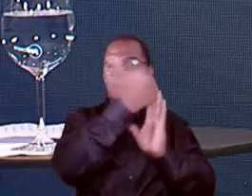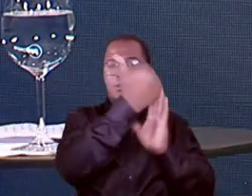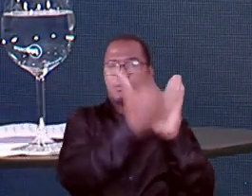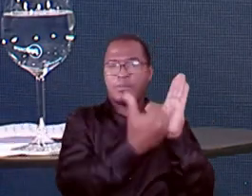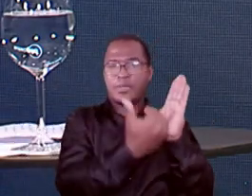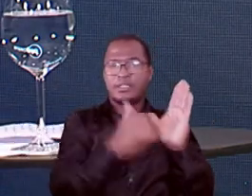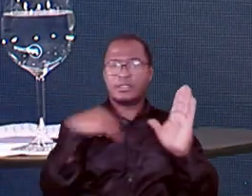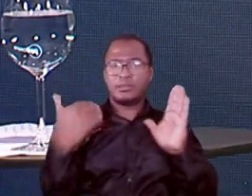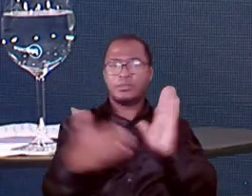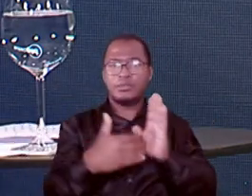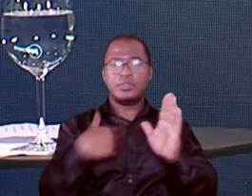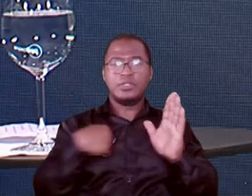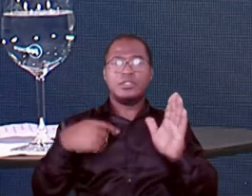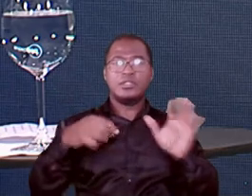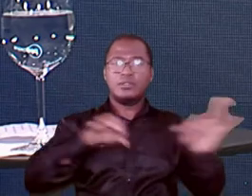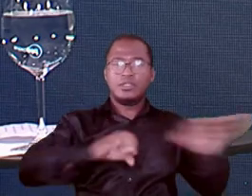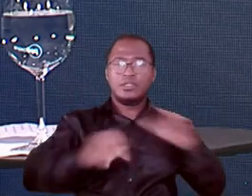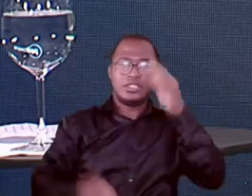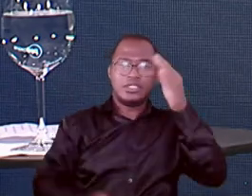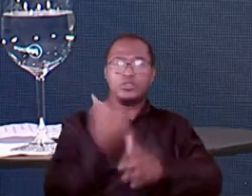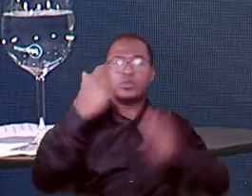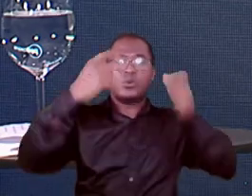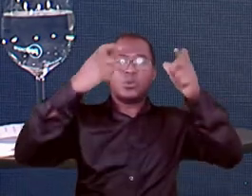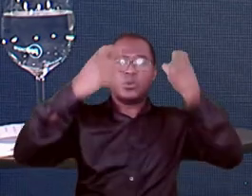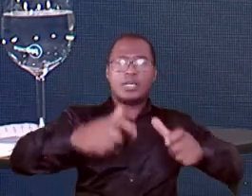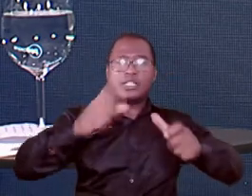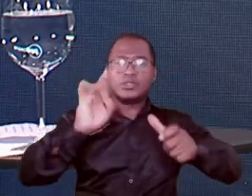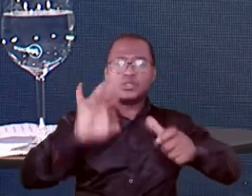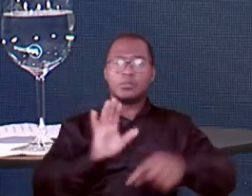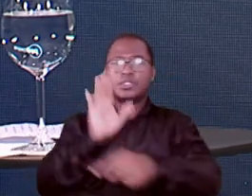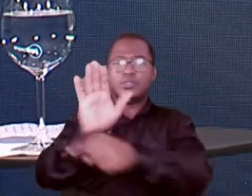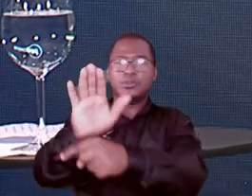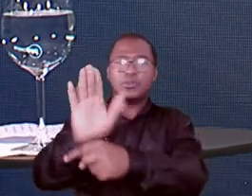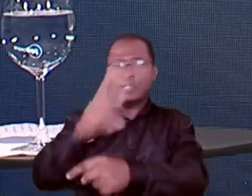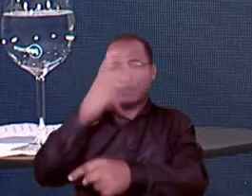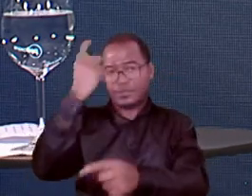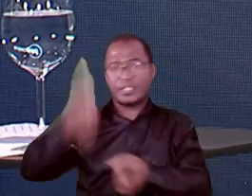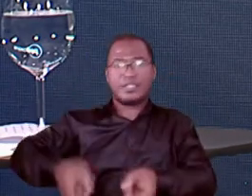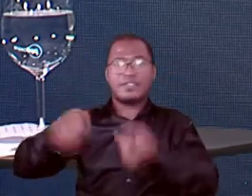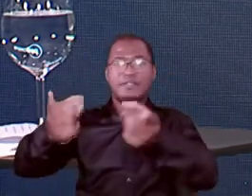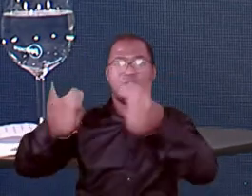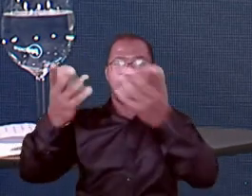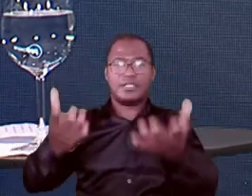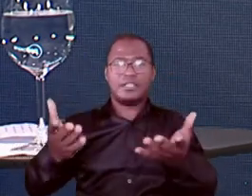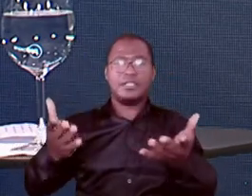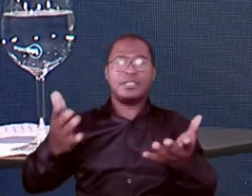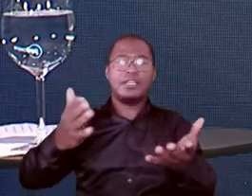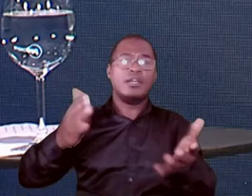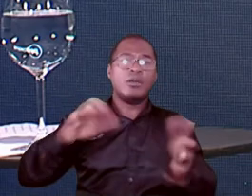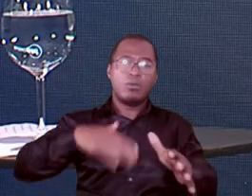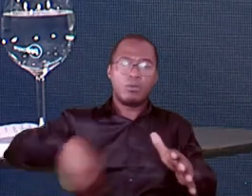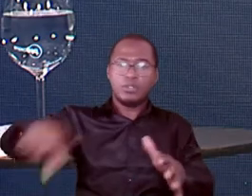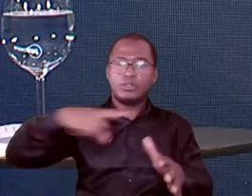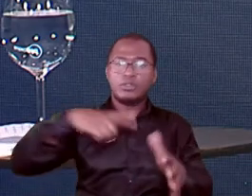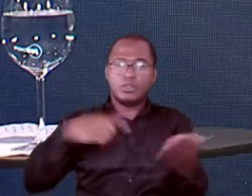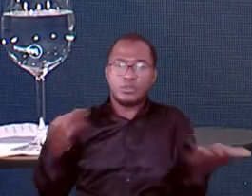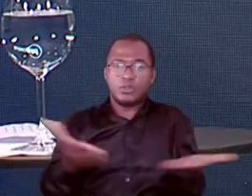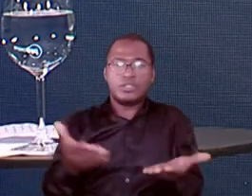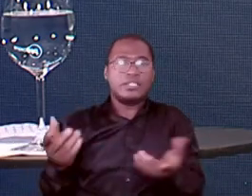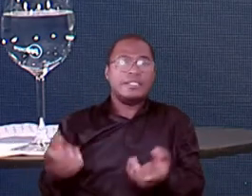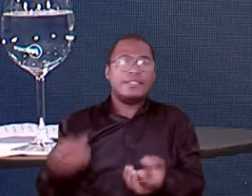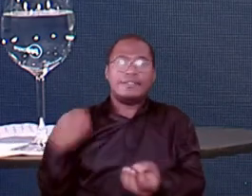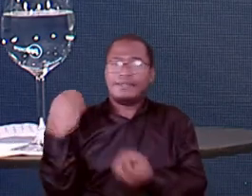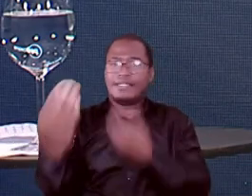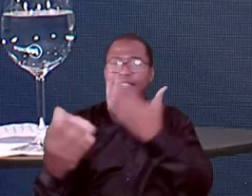mesa para atender fornecedores a gente é a mesma visão quando a gente distribui o crédito através da força de vendas da indústria né